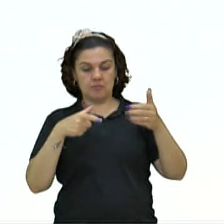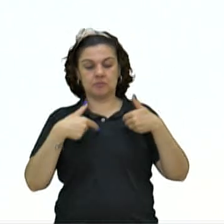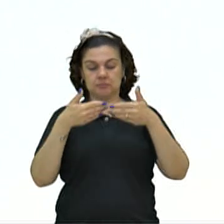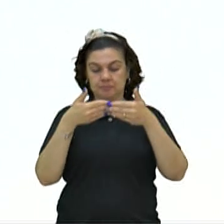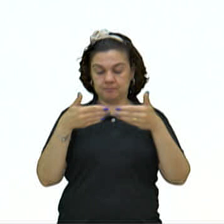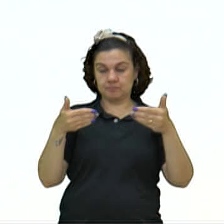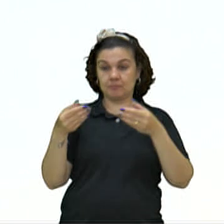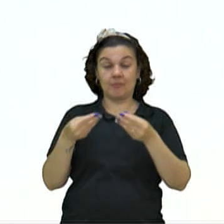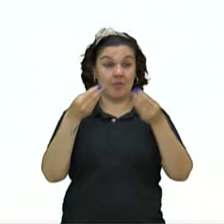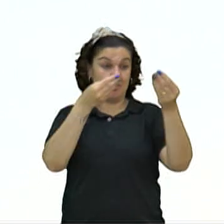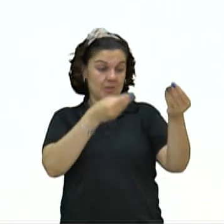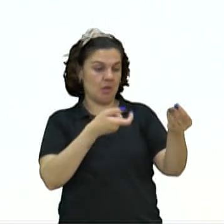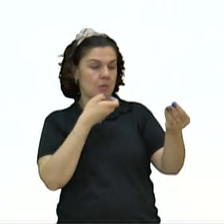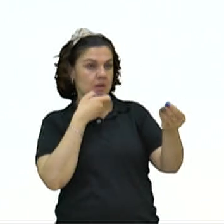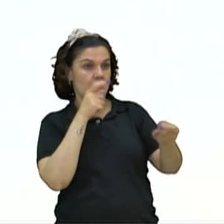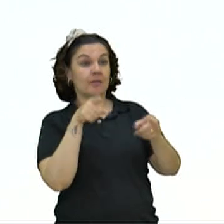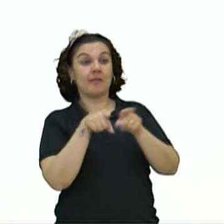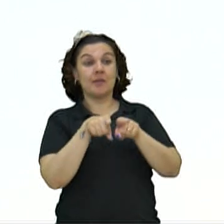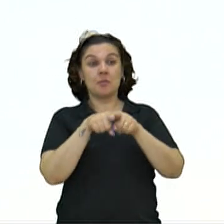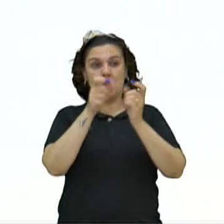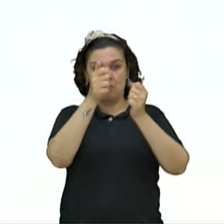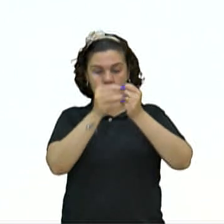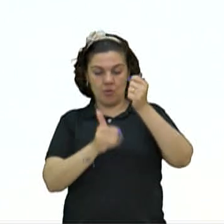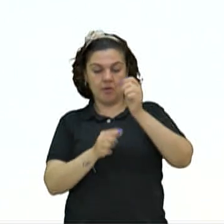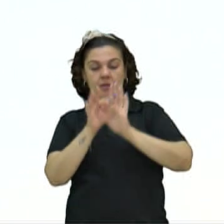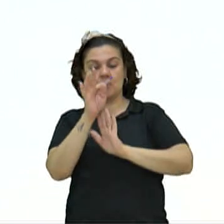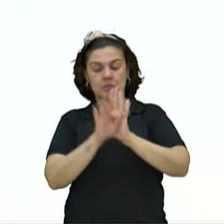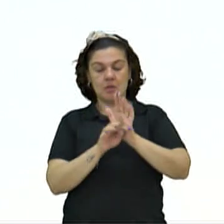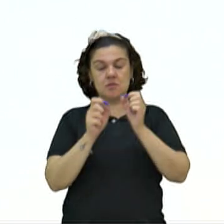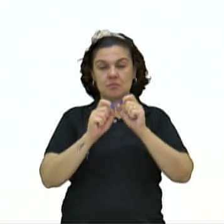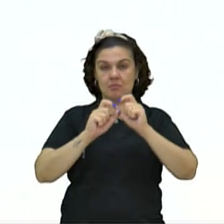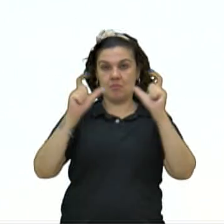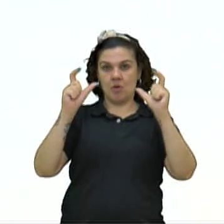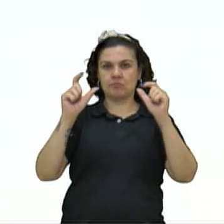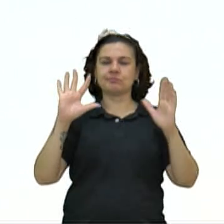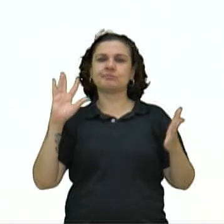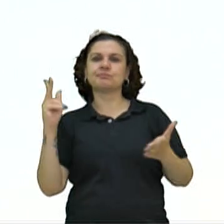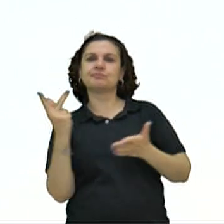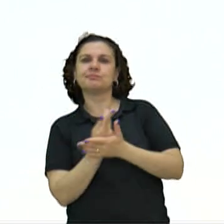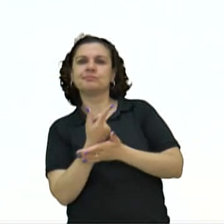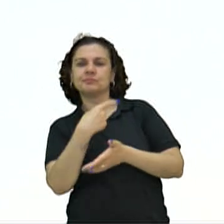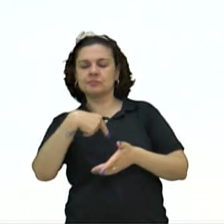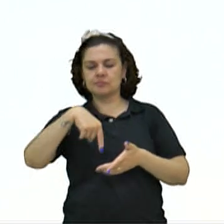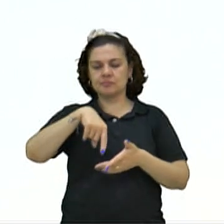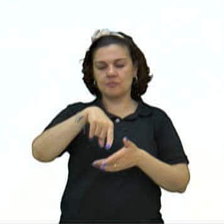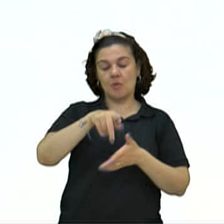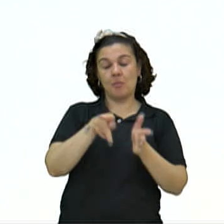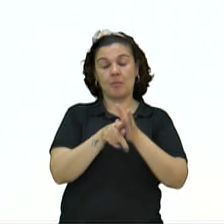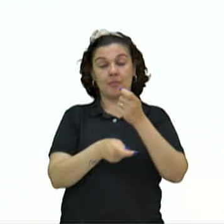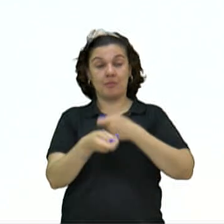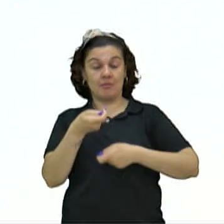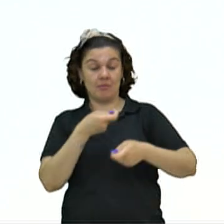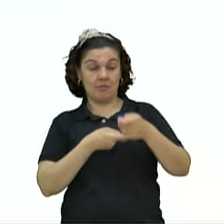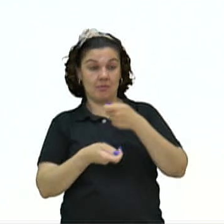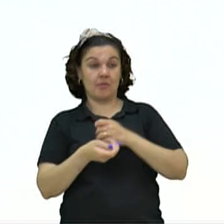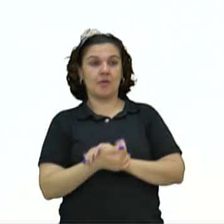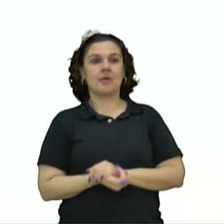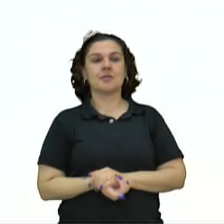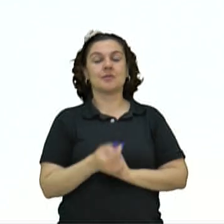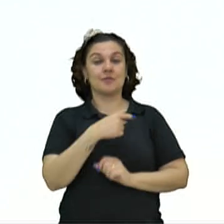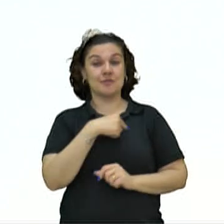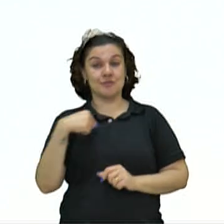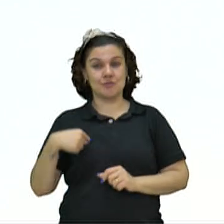Hong Kong à Inglaterra e elabore um texto que destaque quais são as consequências desse fato para a economia de Hong Kong e